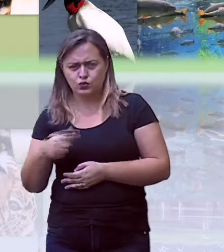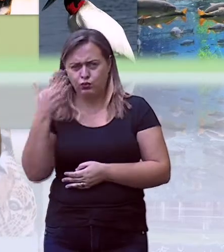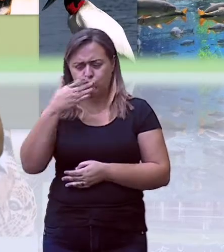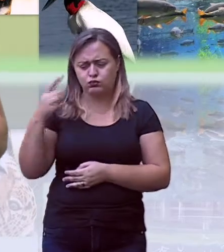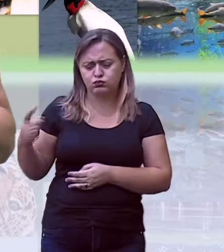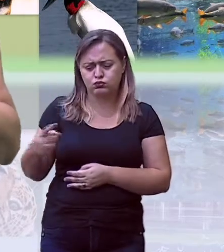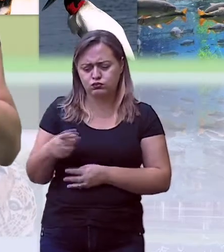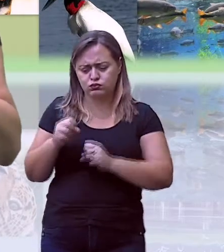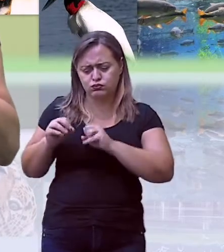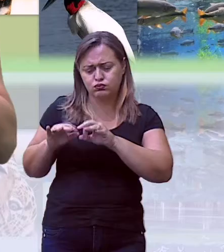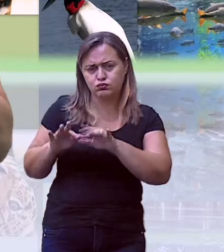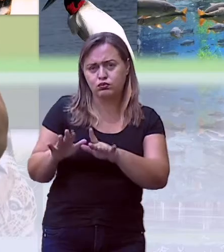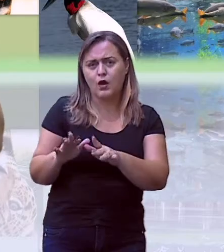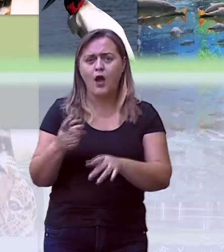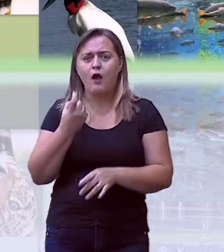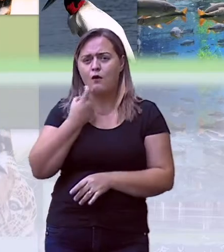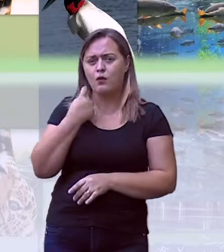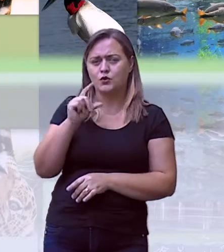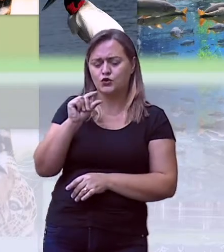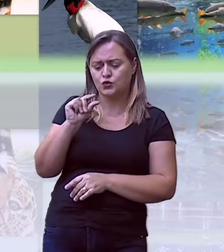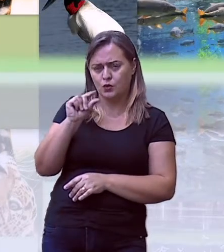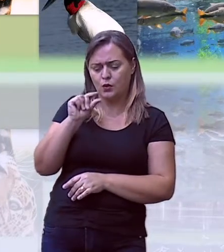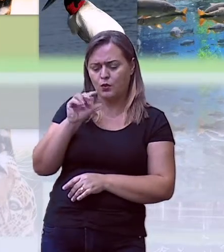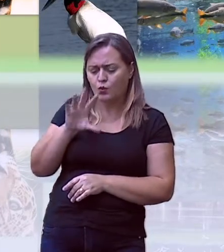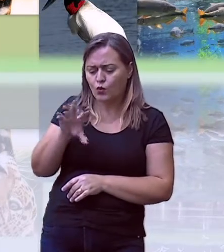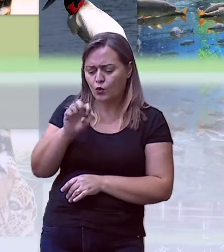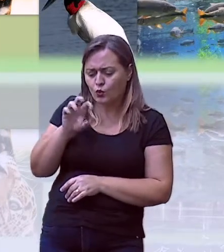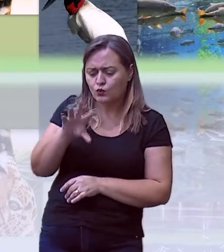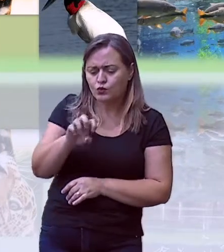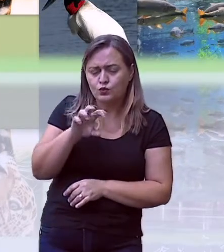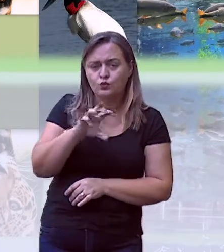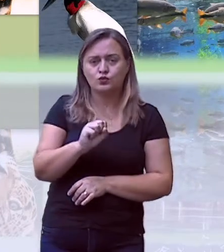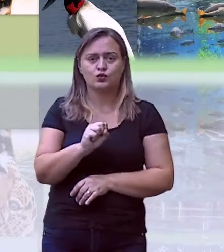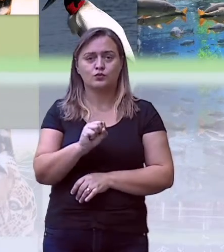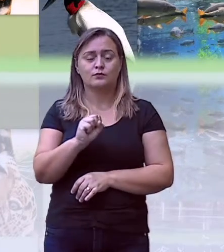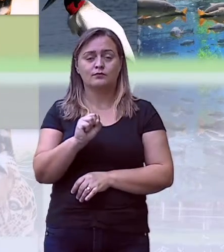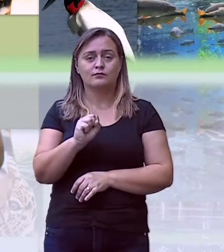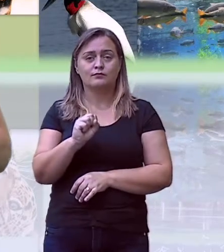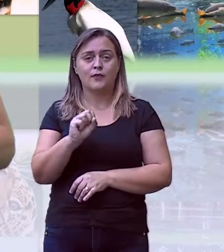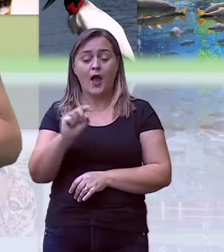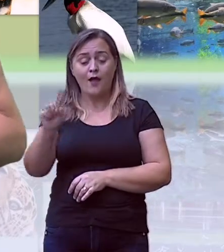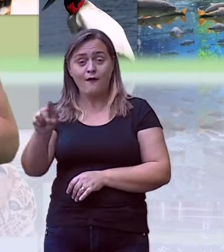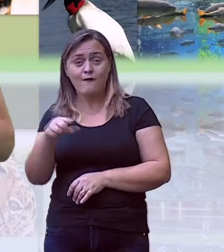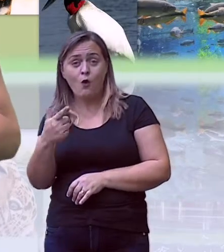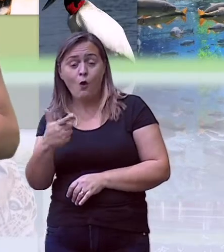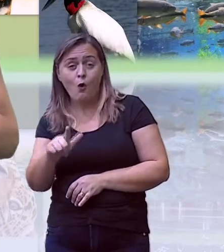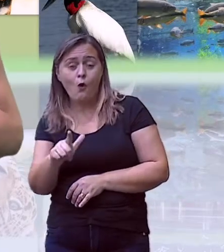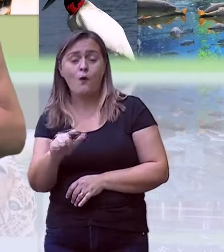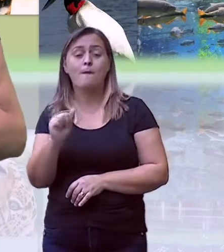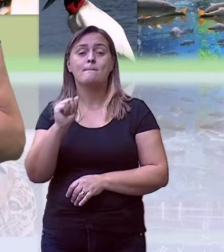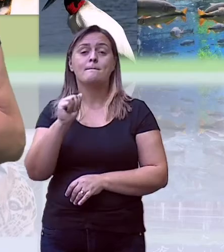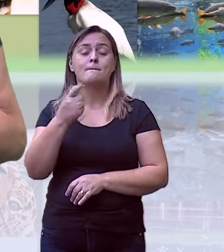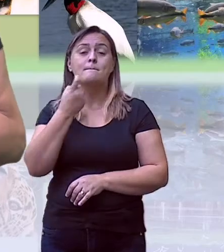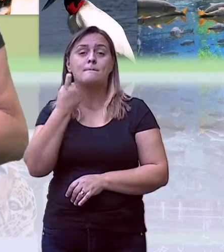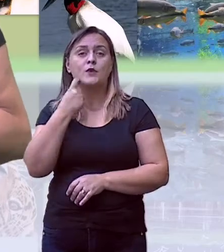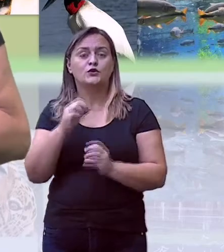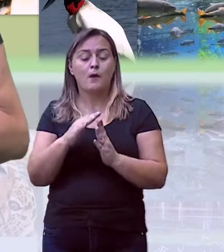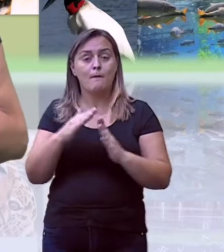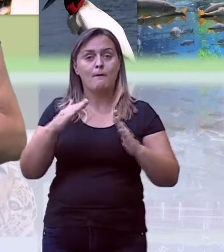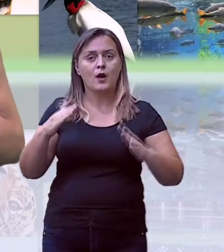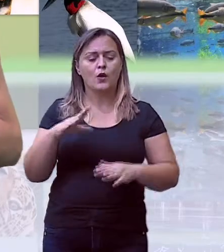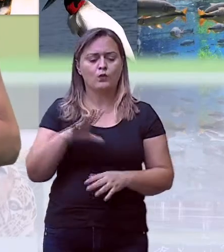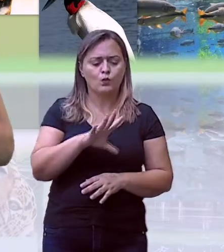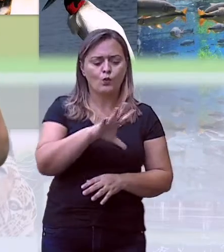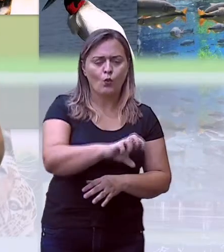e se organizar no quanto a gente absorve e guarda de informação, não é mesmo? Nós já falamos de